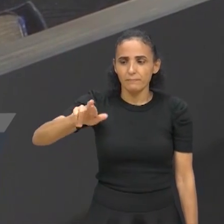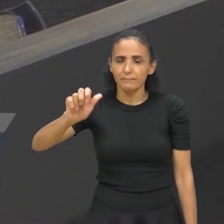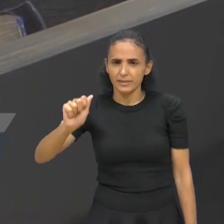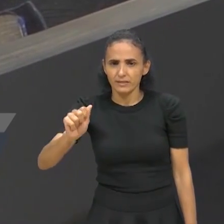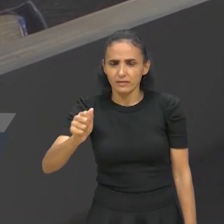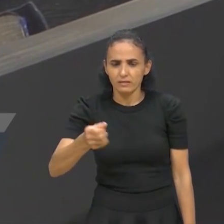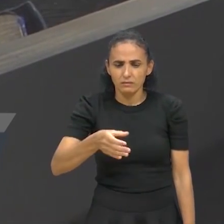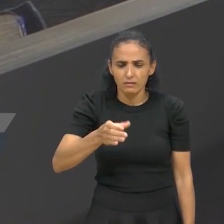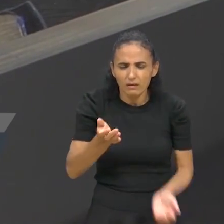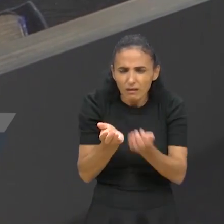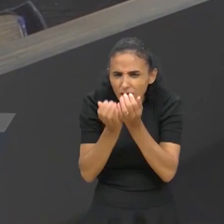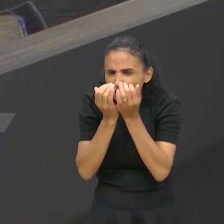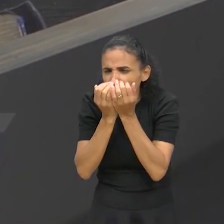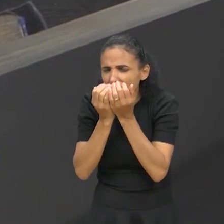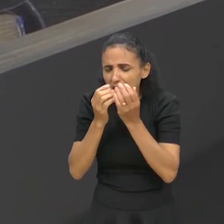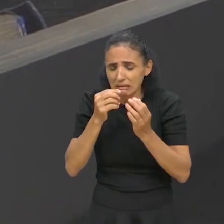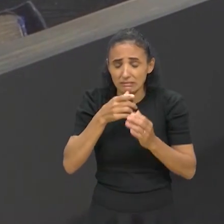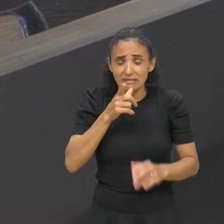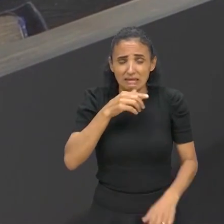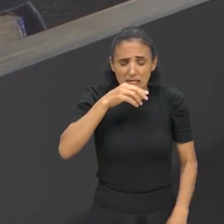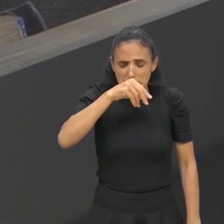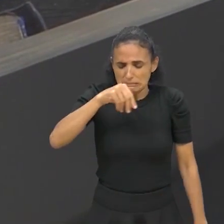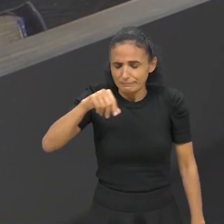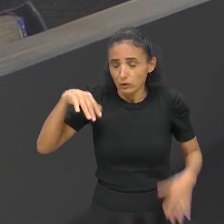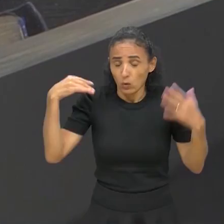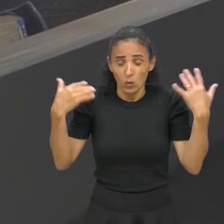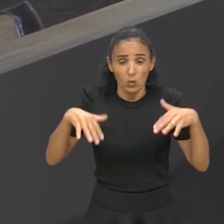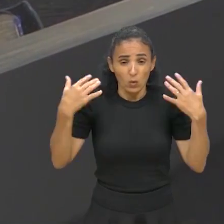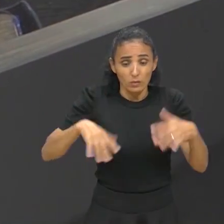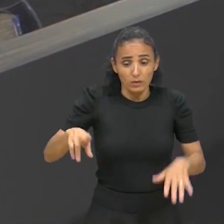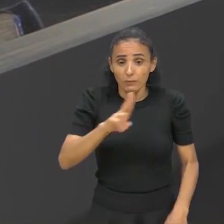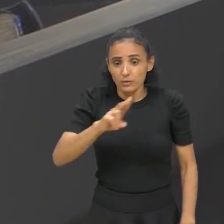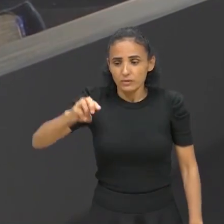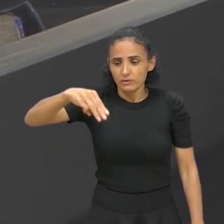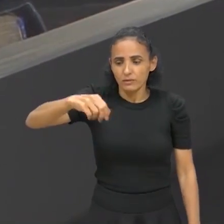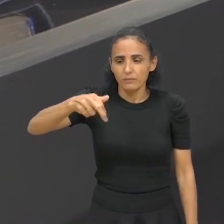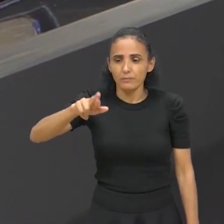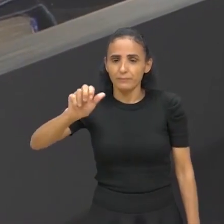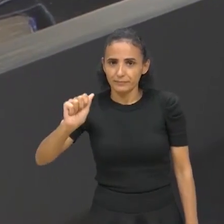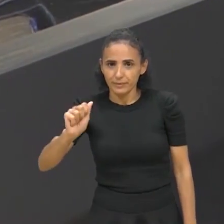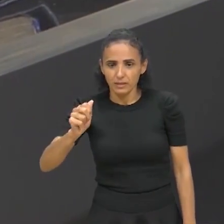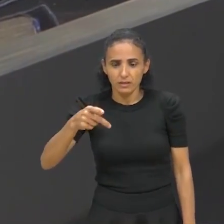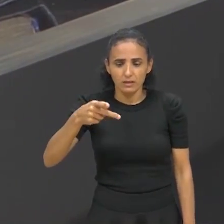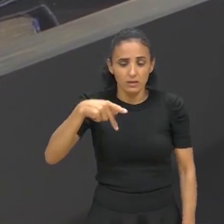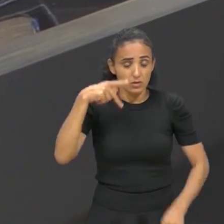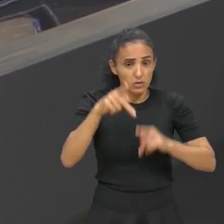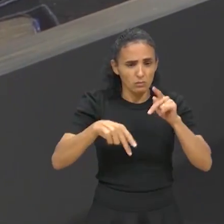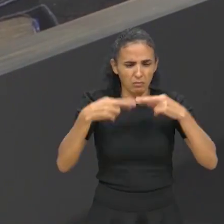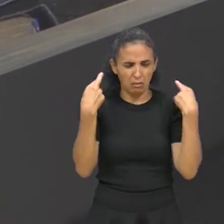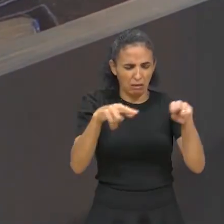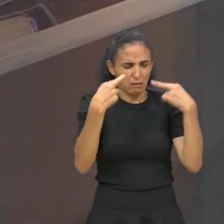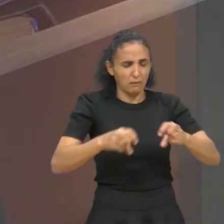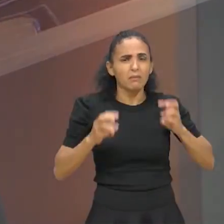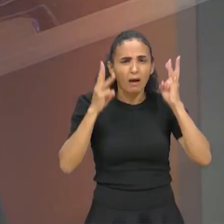Mara, porque eram amargas. Por isso chamou-se o seu nome Mara. E o povo murmurou contra Moisés,